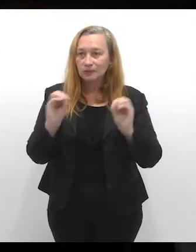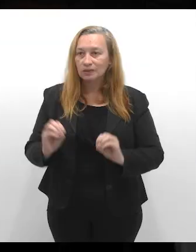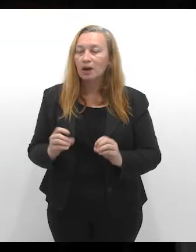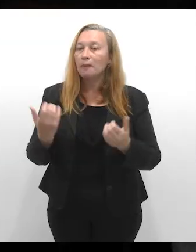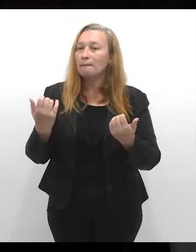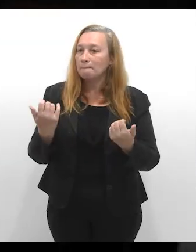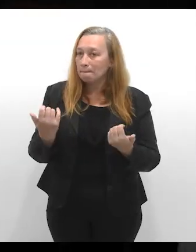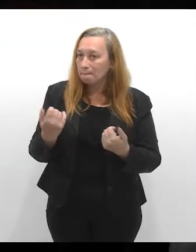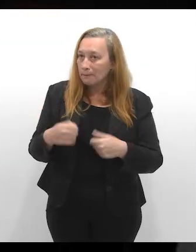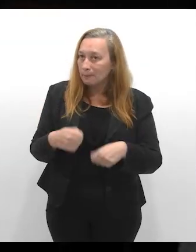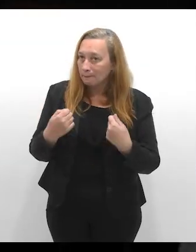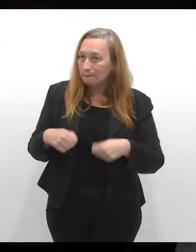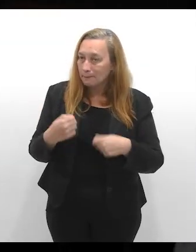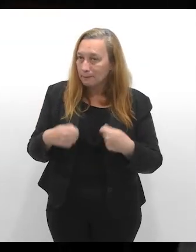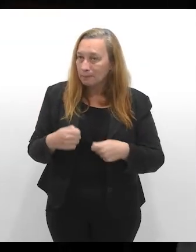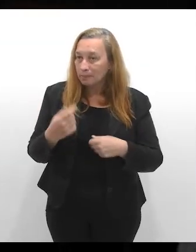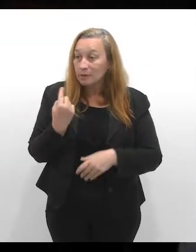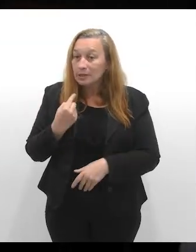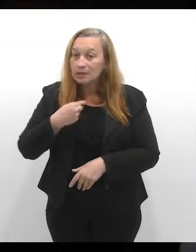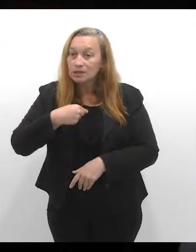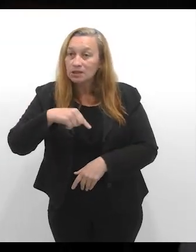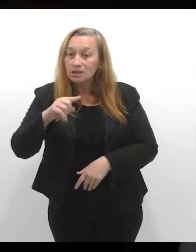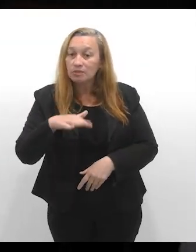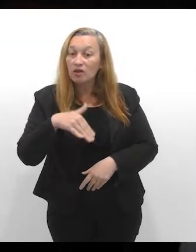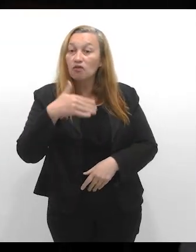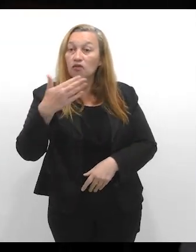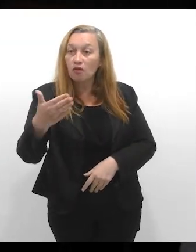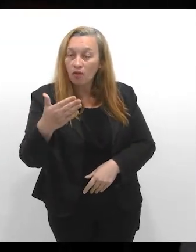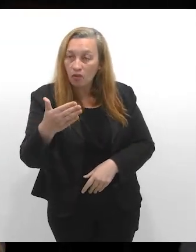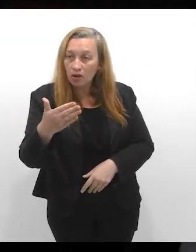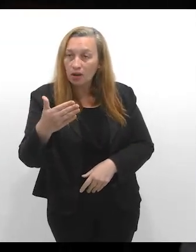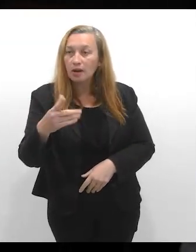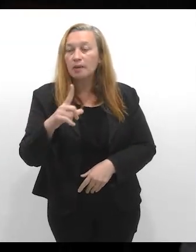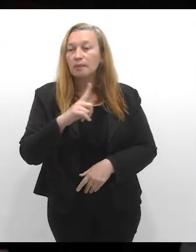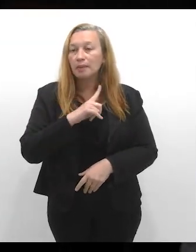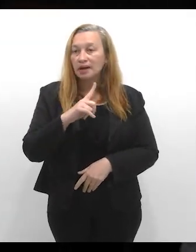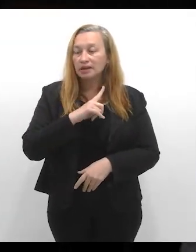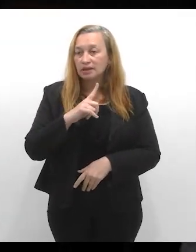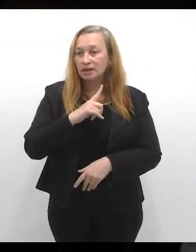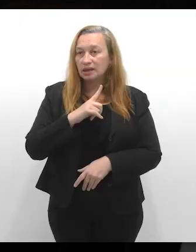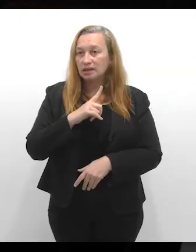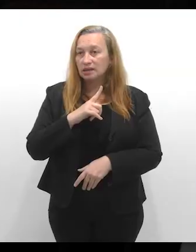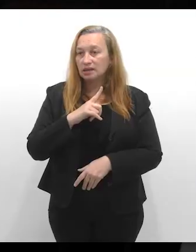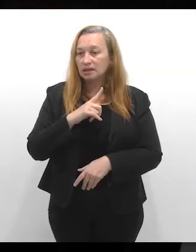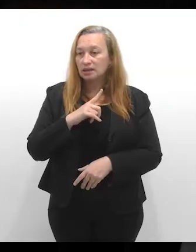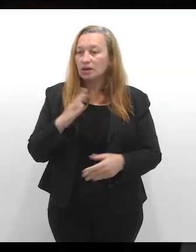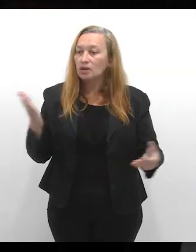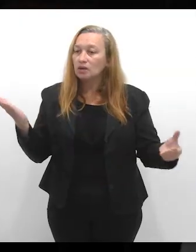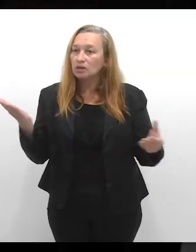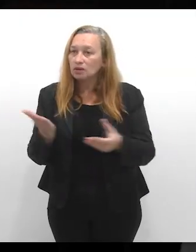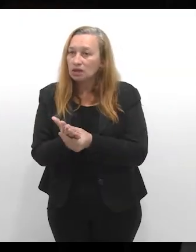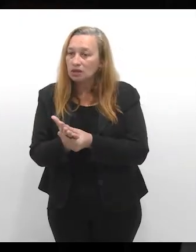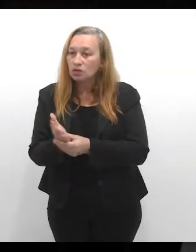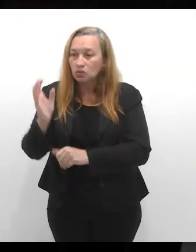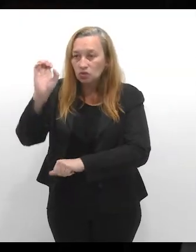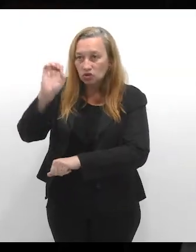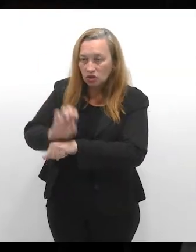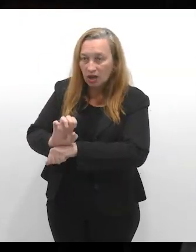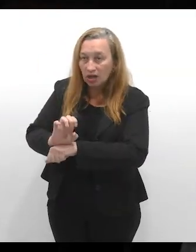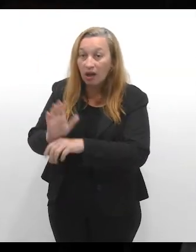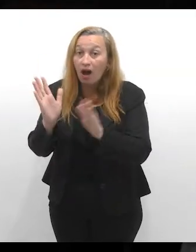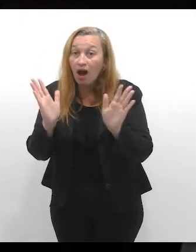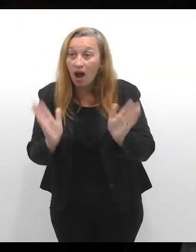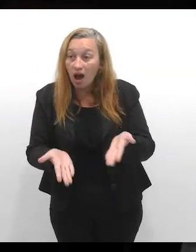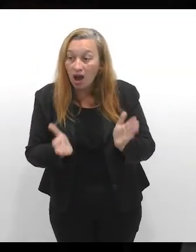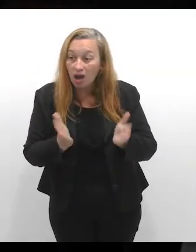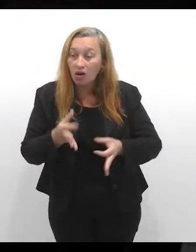ajuda, né? A gente teve que precisar de ir para fora para a gente ter a nossa